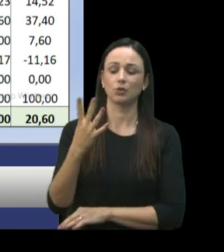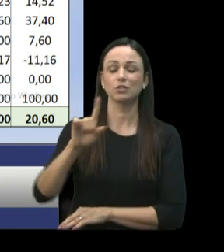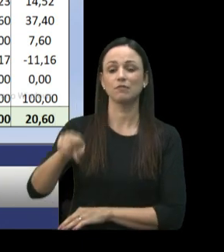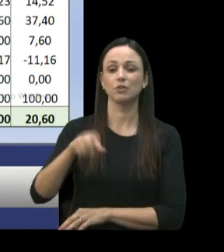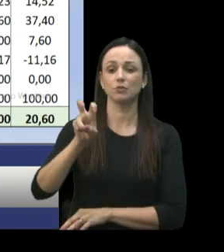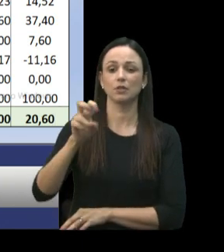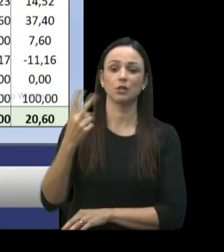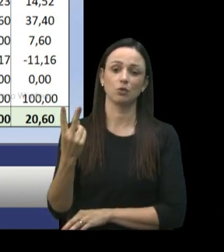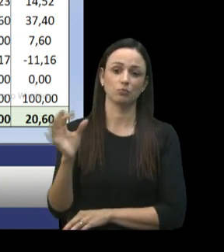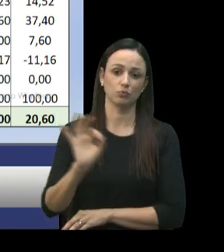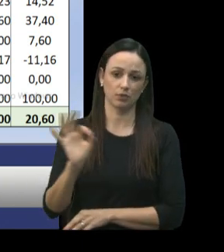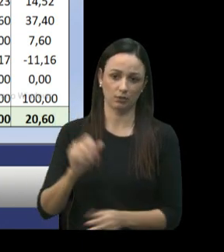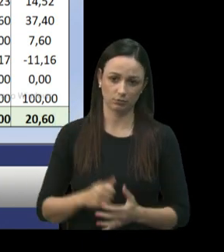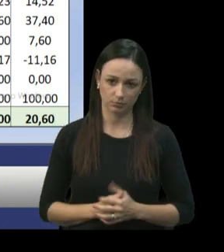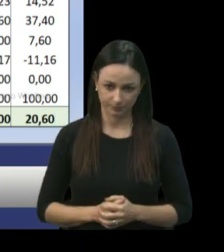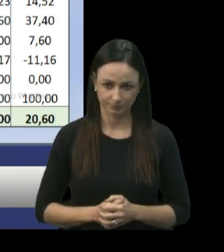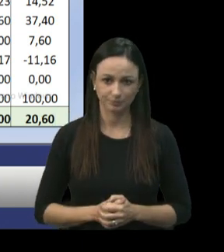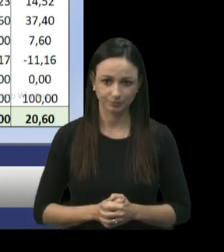14,52%. Nós